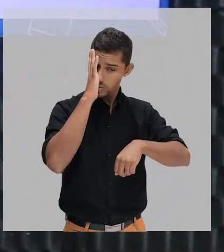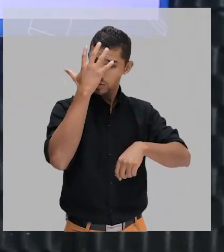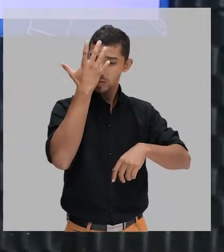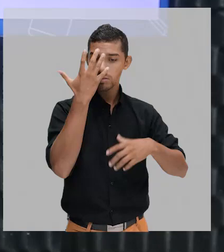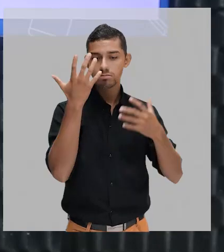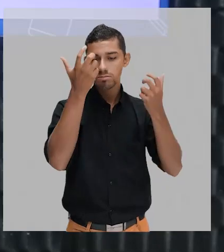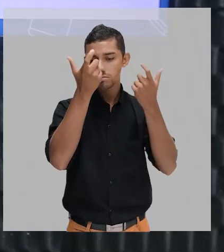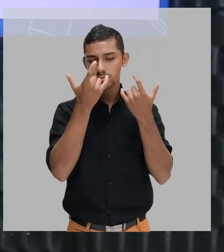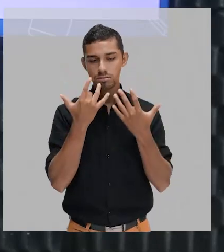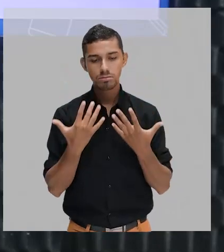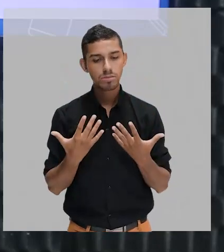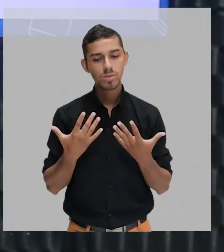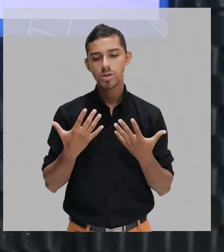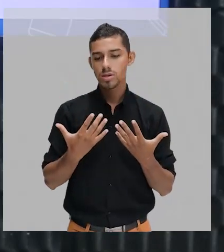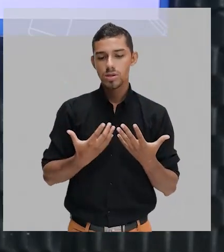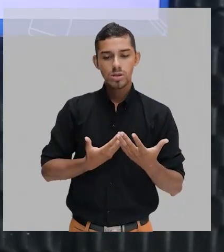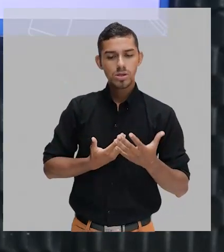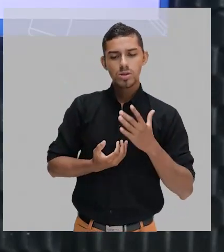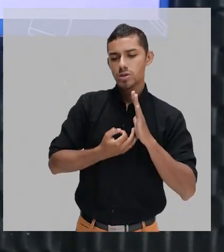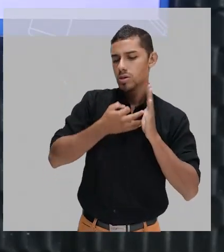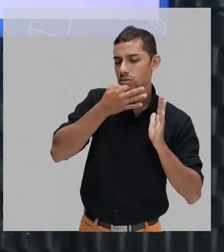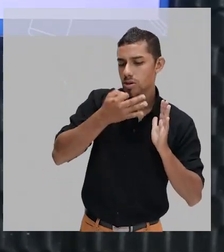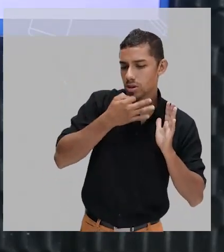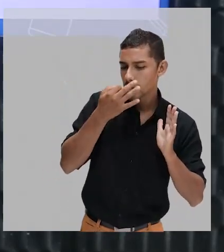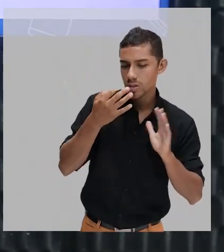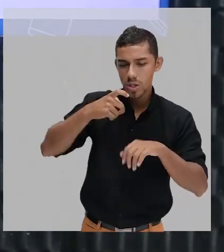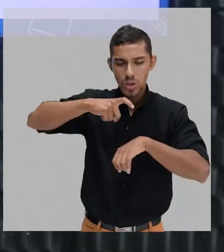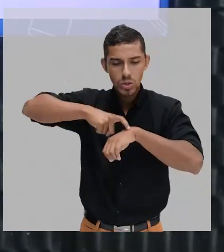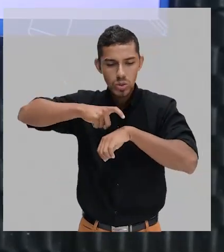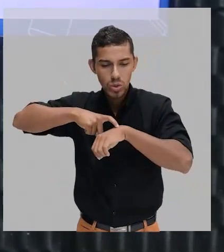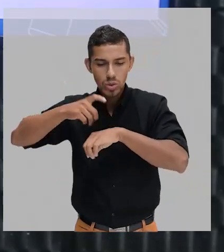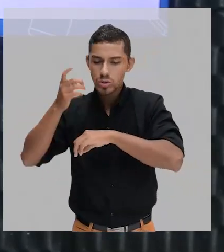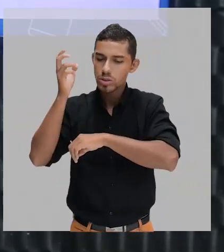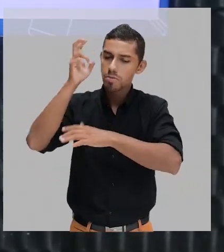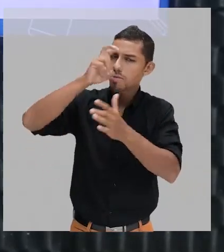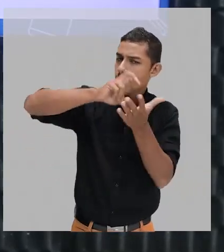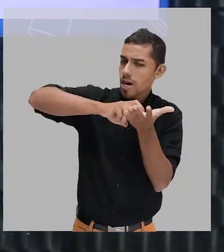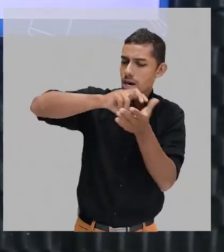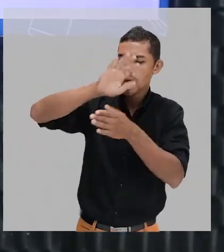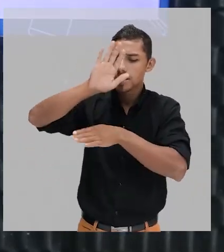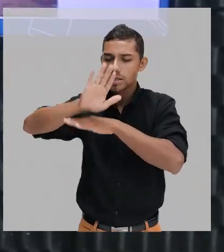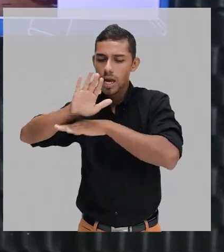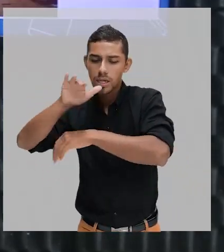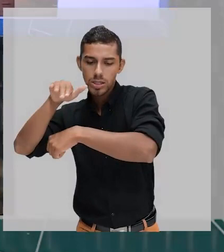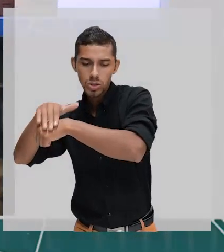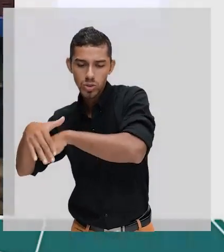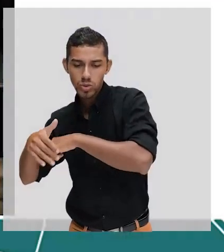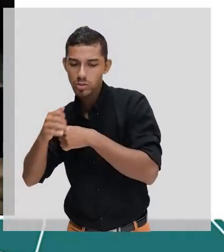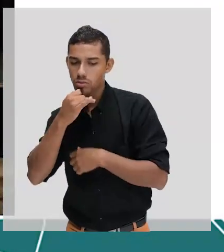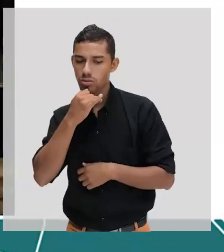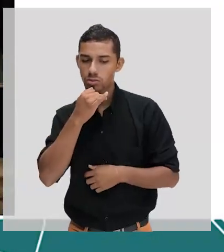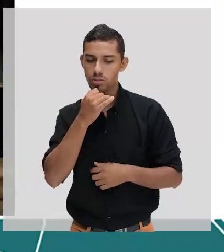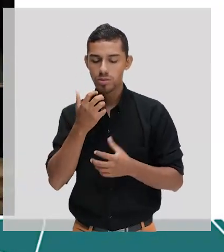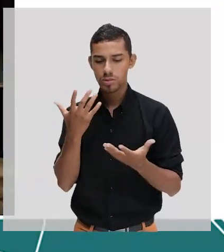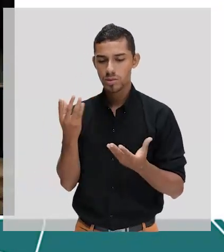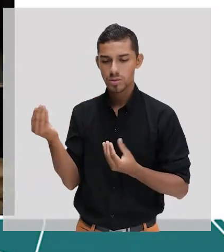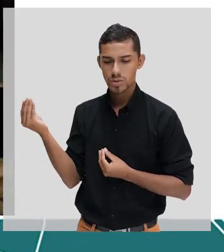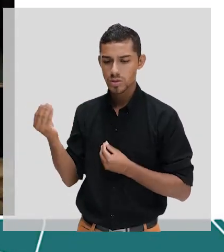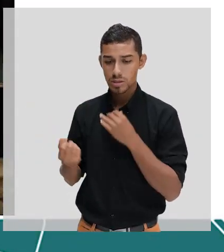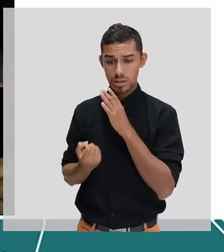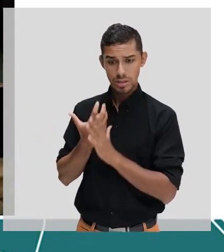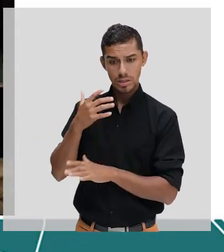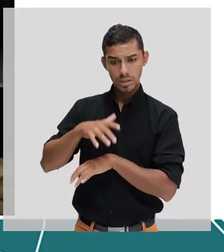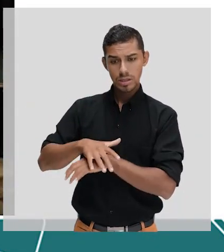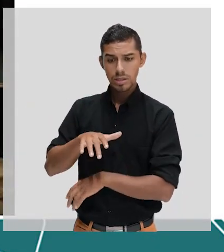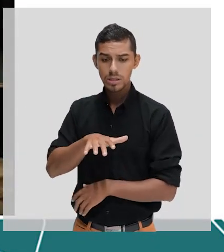época histórica, perdão, as estações, as horas do dia. O cenário, ele faz uma performance com a história. Como assim, professor? Ele